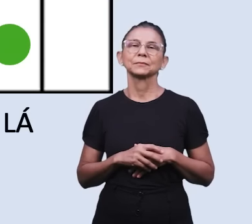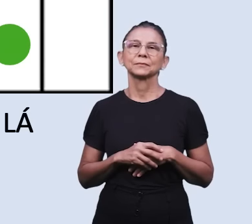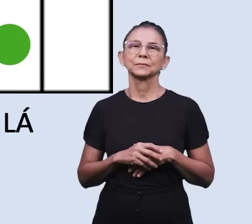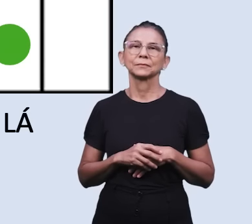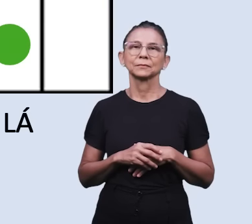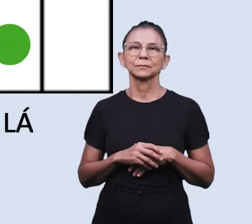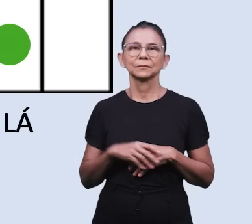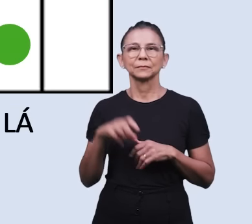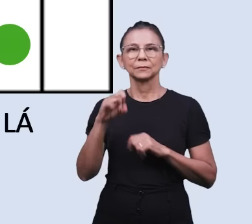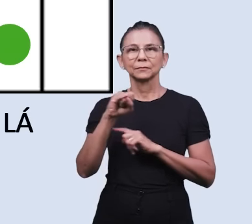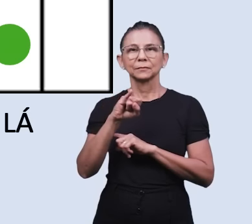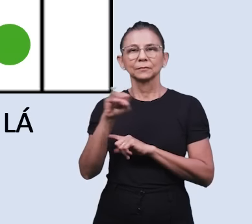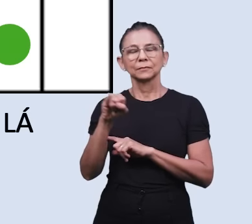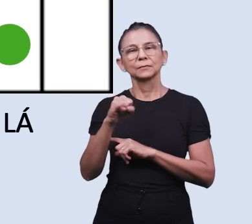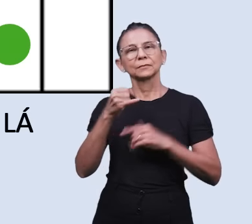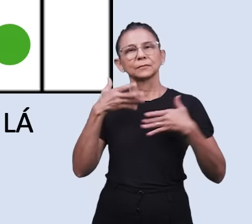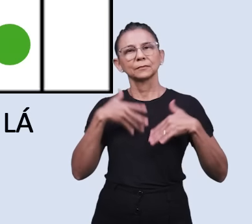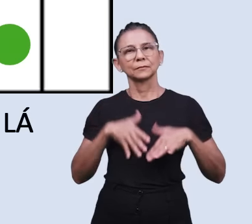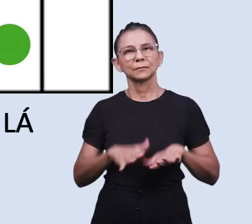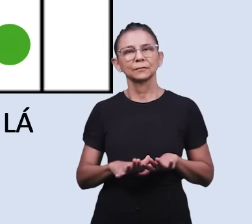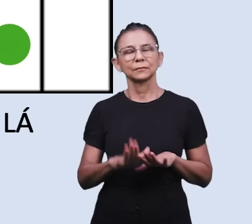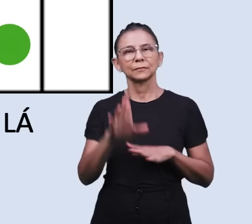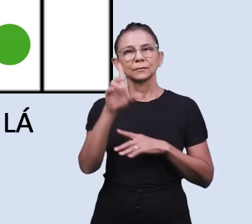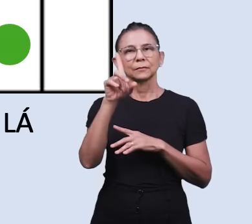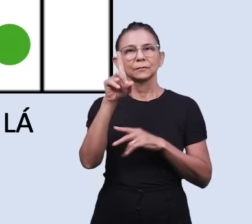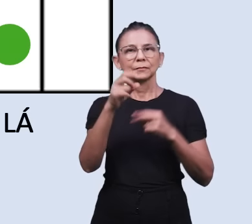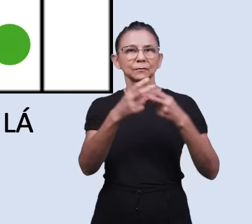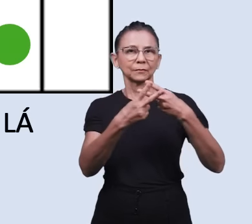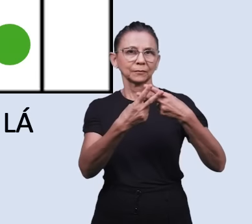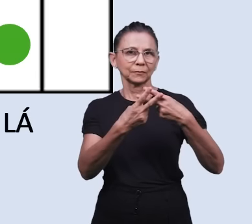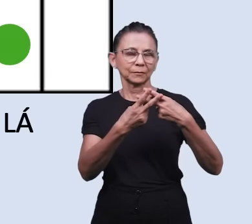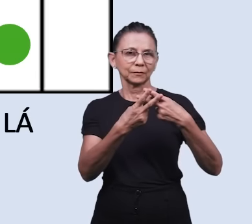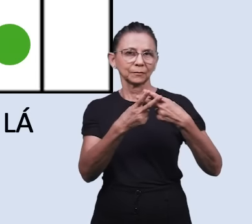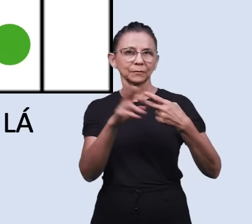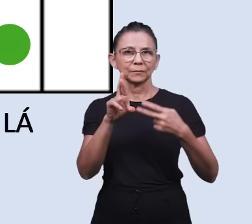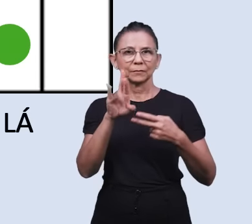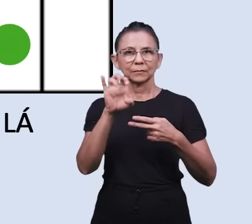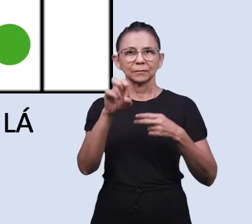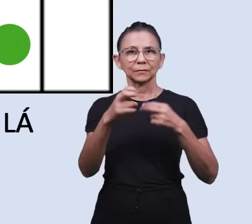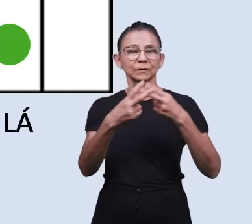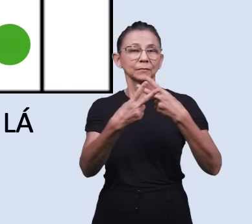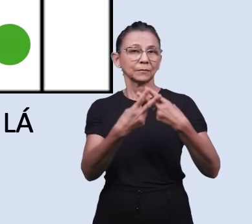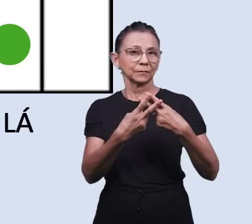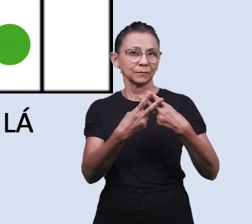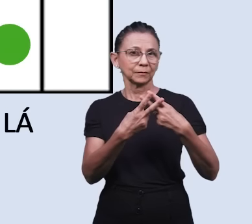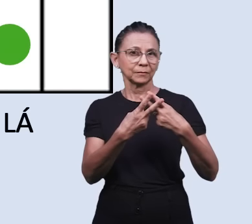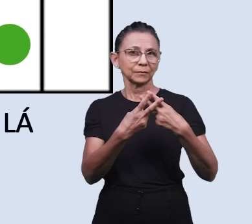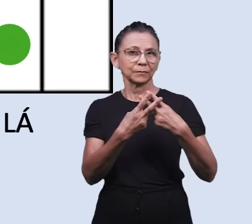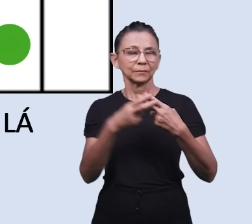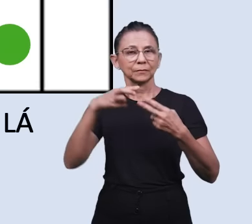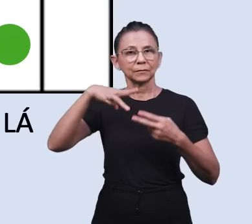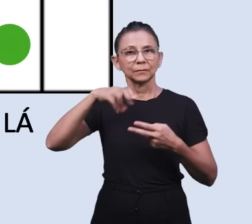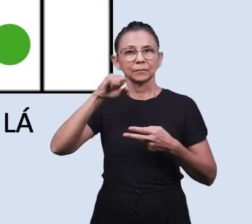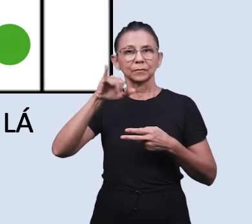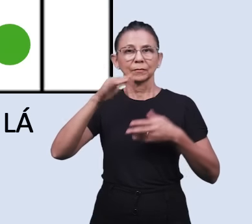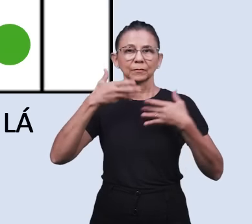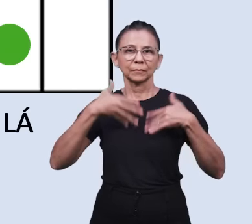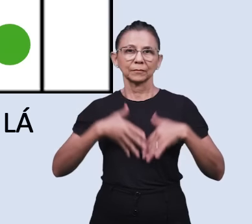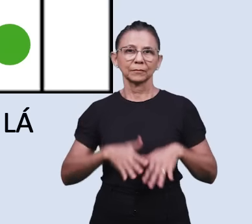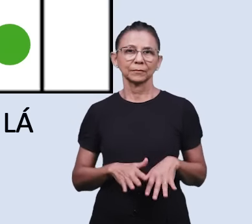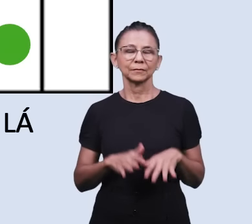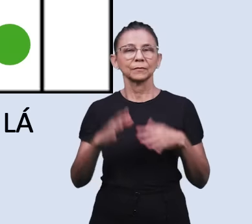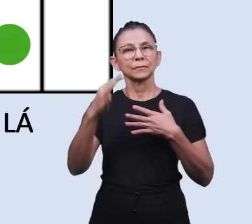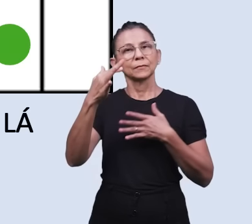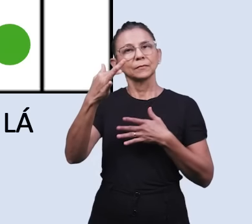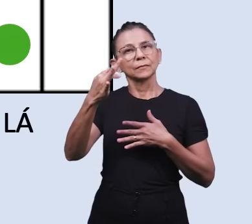se natural dó sustenido ressus temido me natural